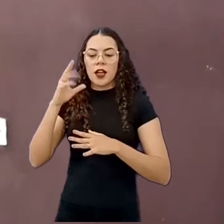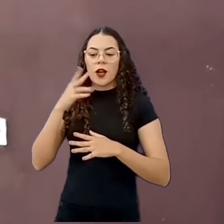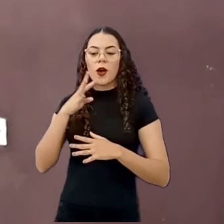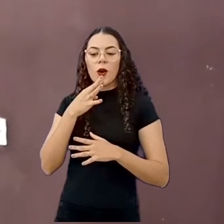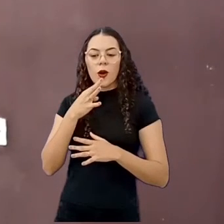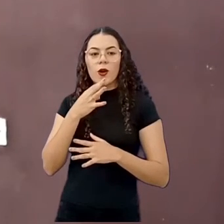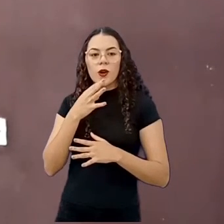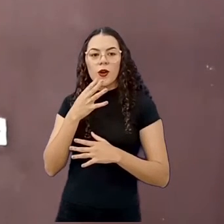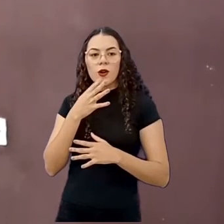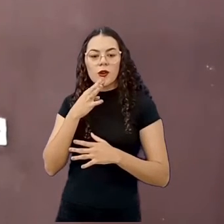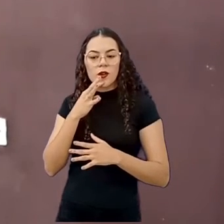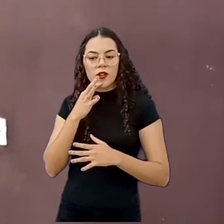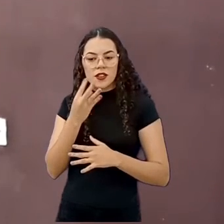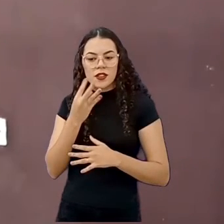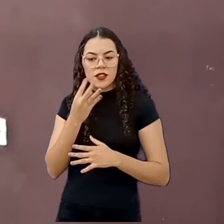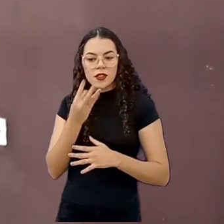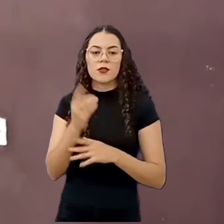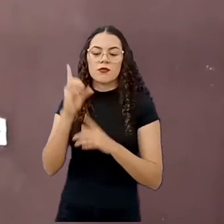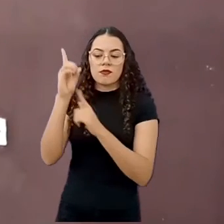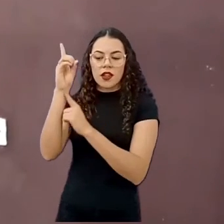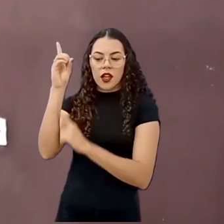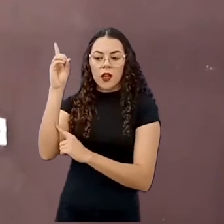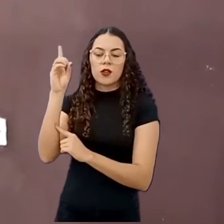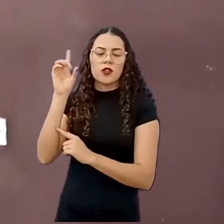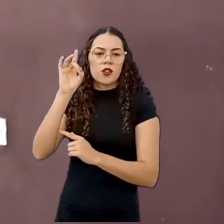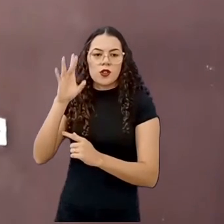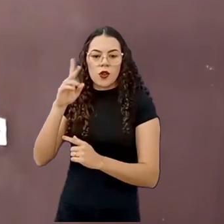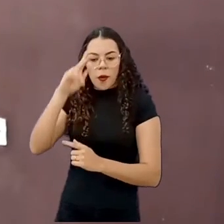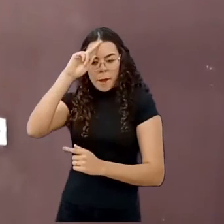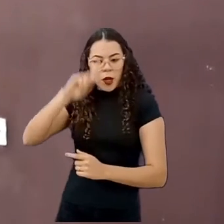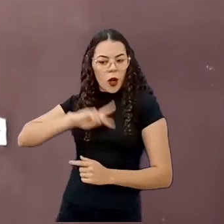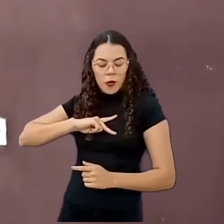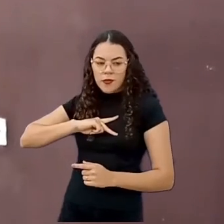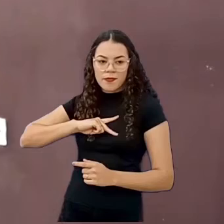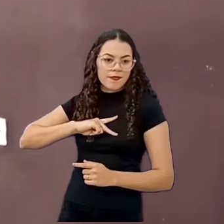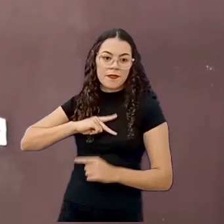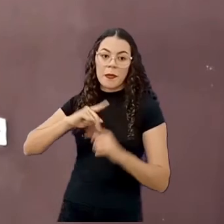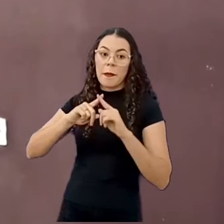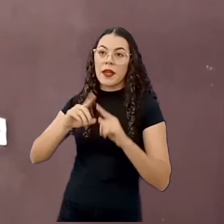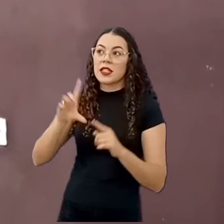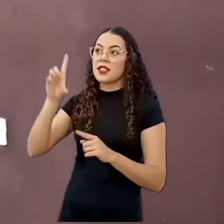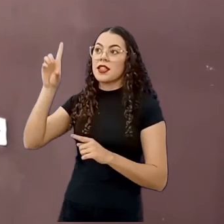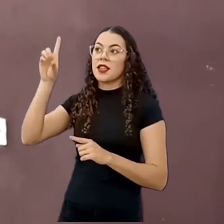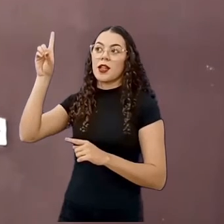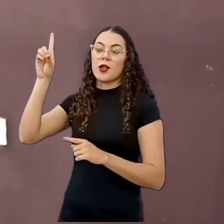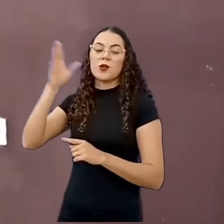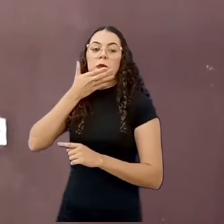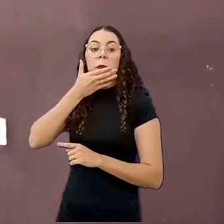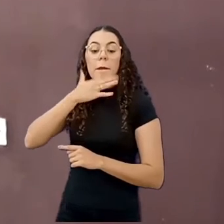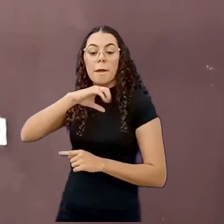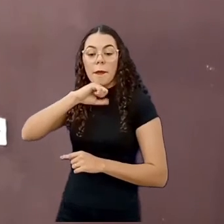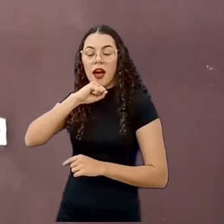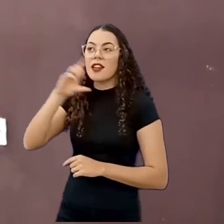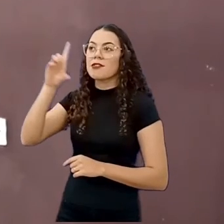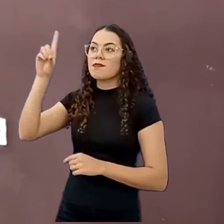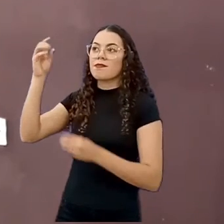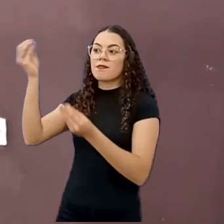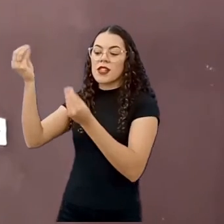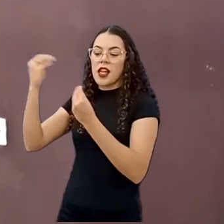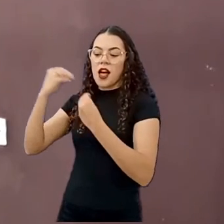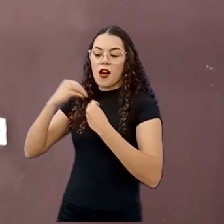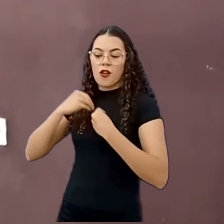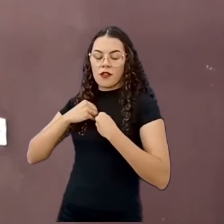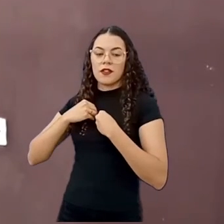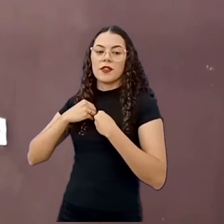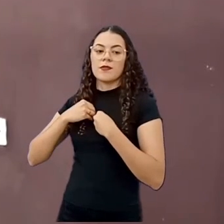do conhecimento de Deus, da vontade de Deus, não vinha deles, mas vinha do Pai, que